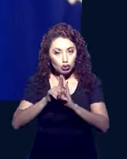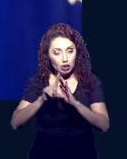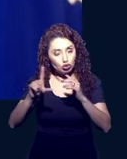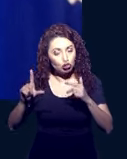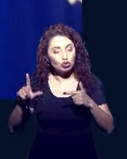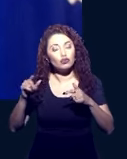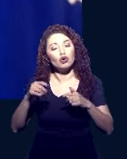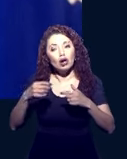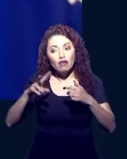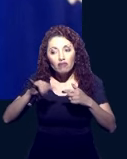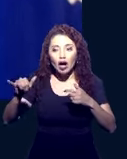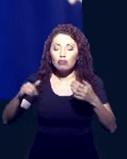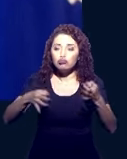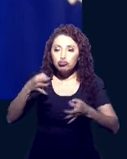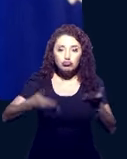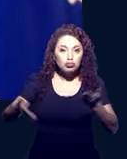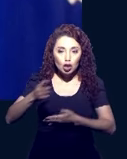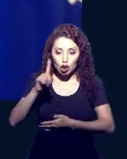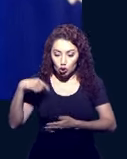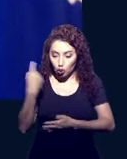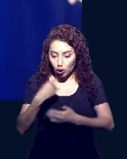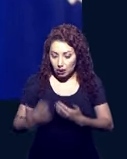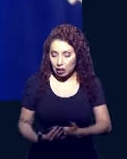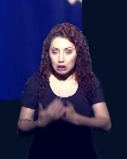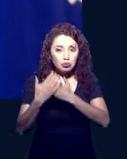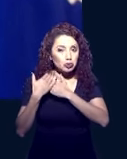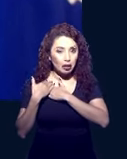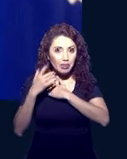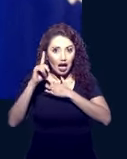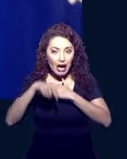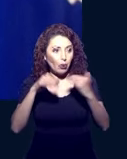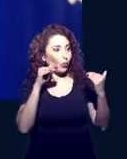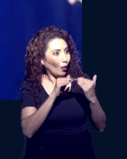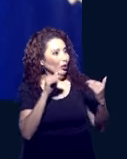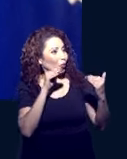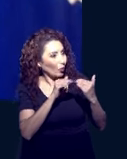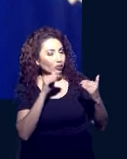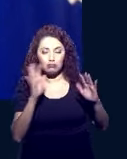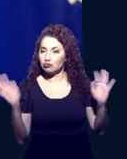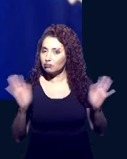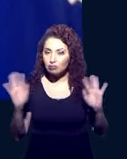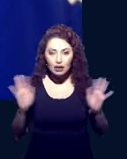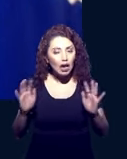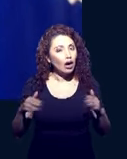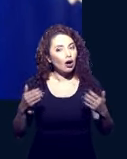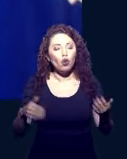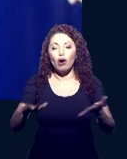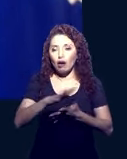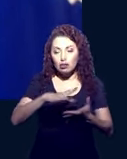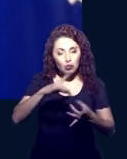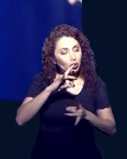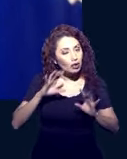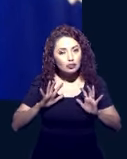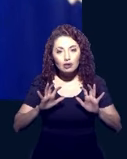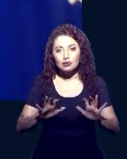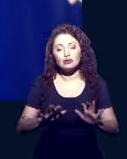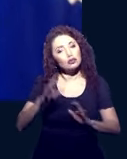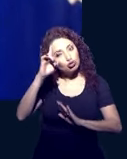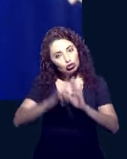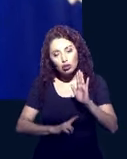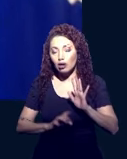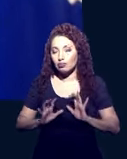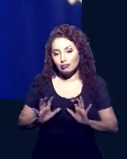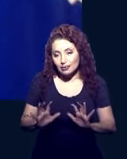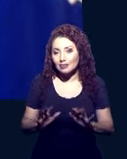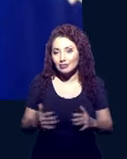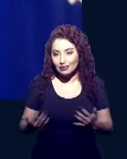nosso papel não é de concordar inteiramente ente com o poder executivo isso é essência da Democracia isso é essência do estado de direito e